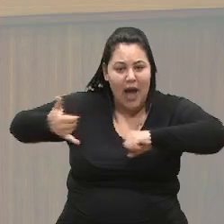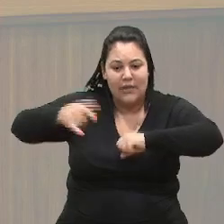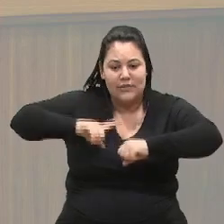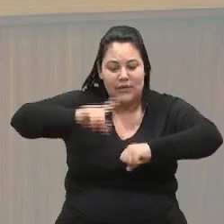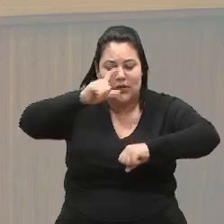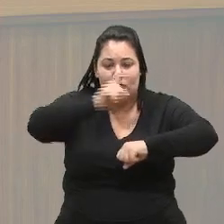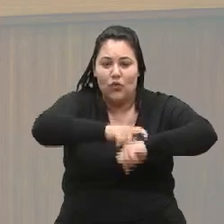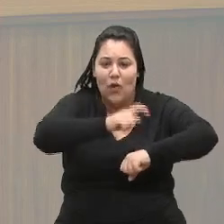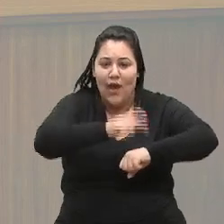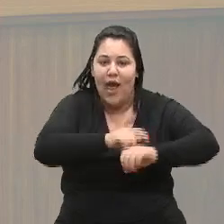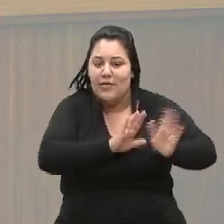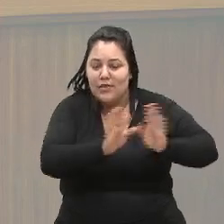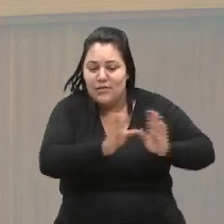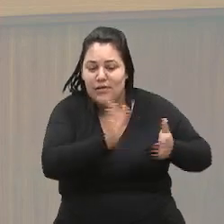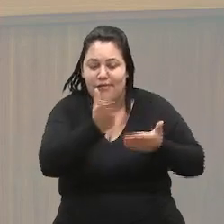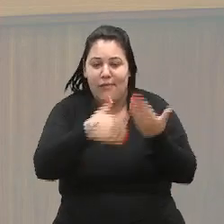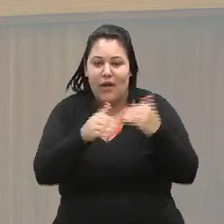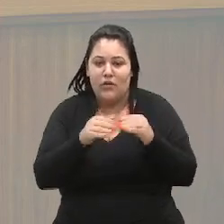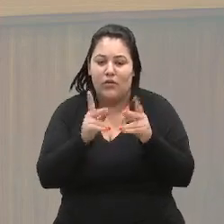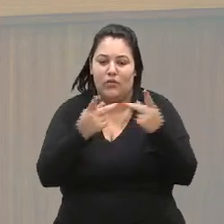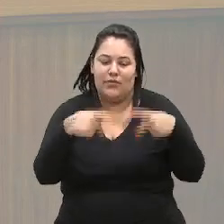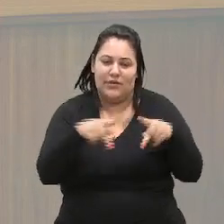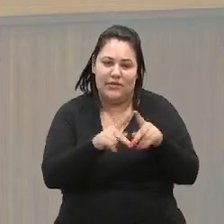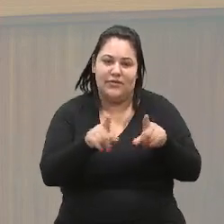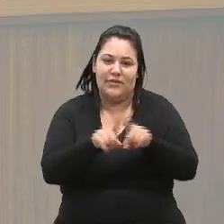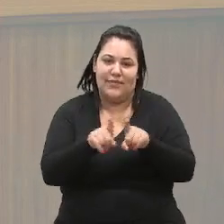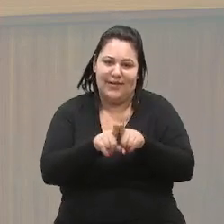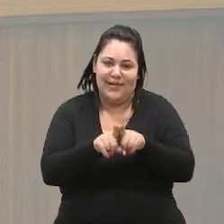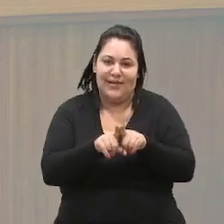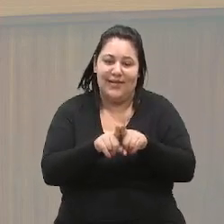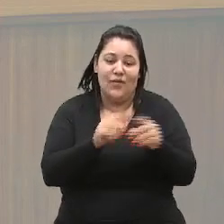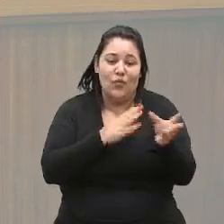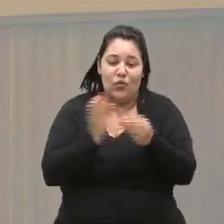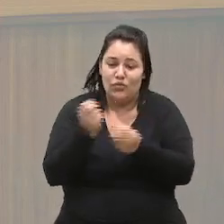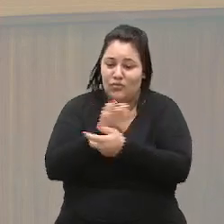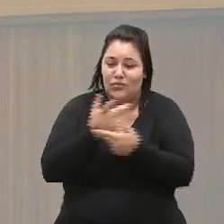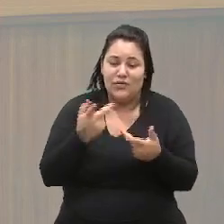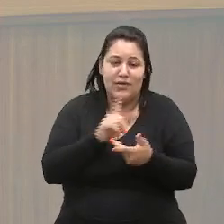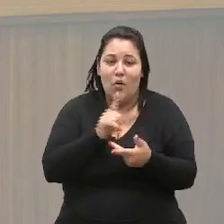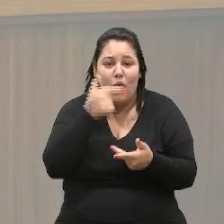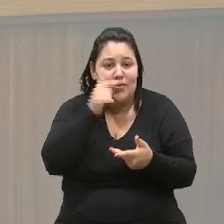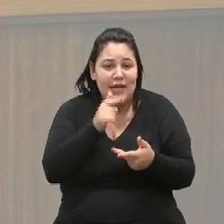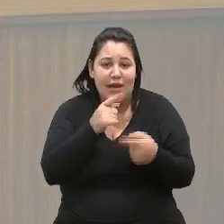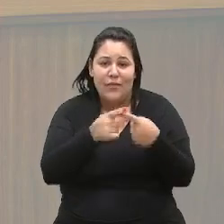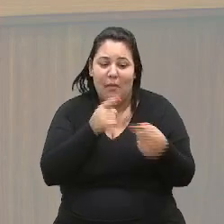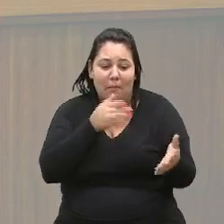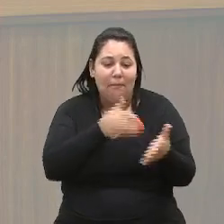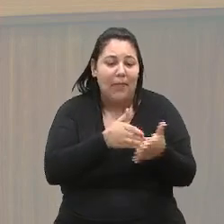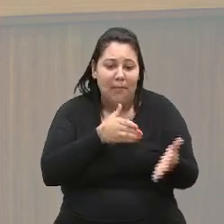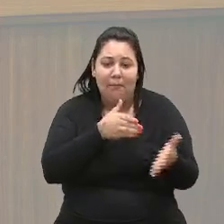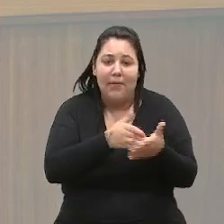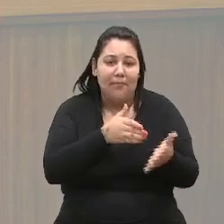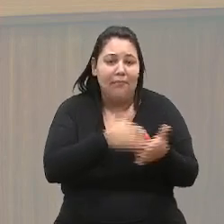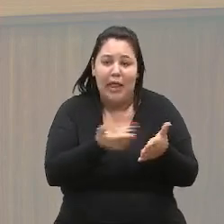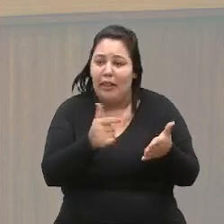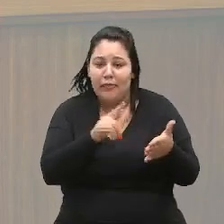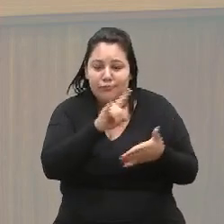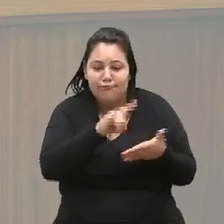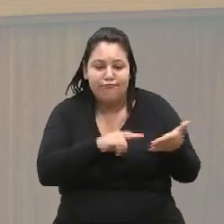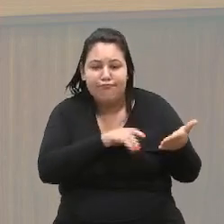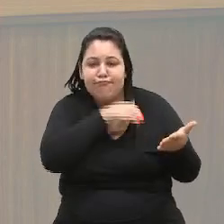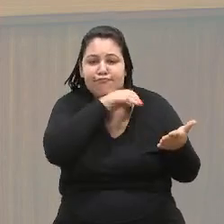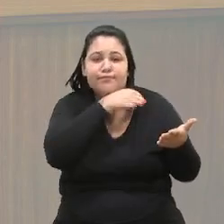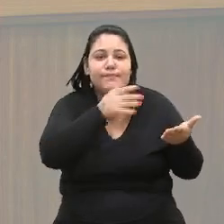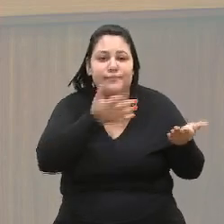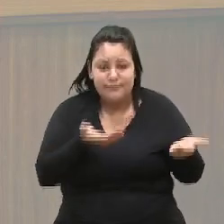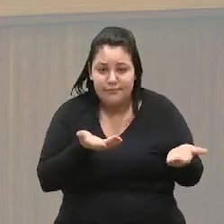mais acessíveis, que não é possível por todos esses motivos que a gente traz aqui e que a gente